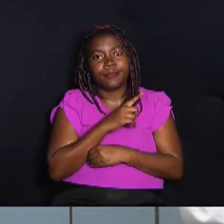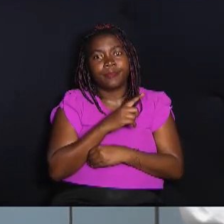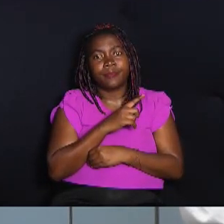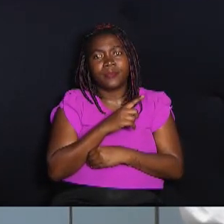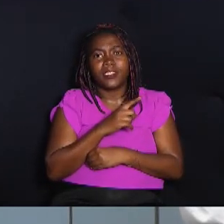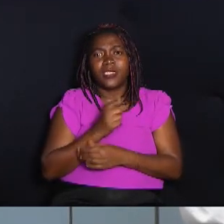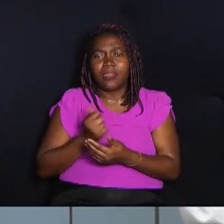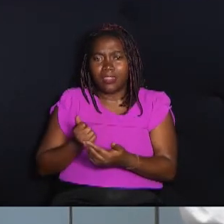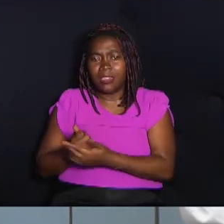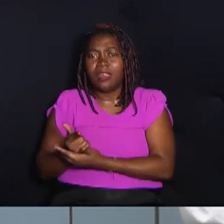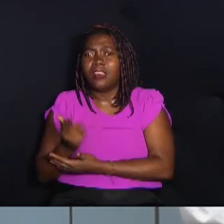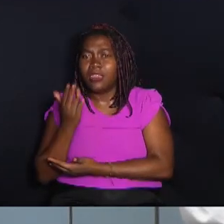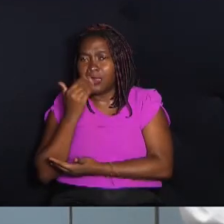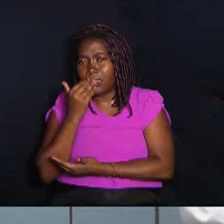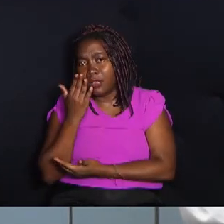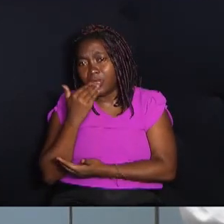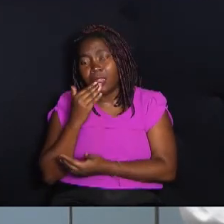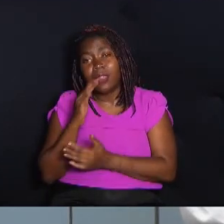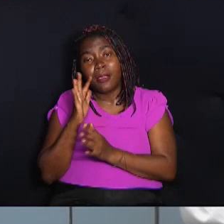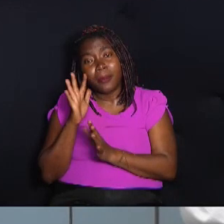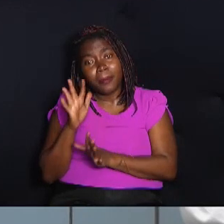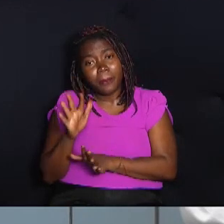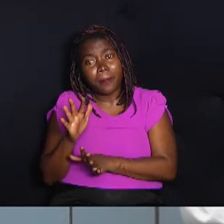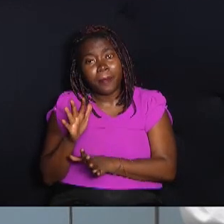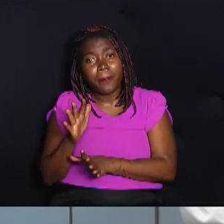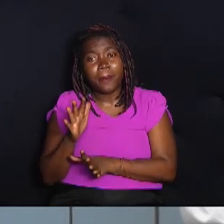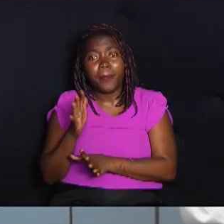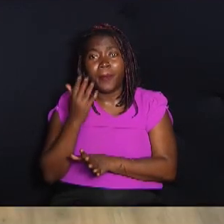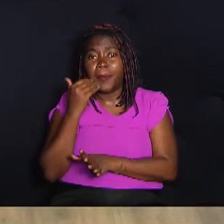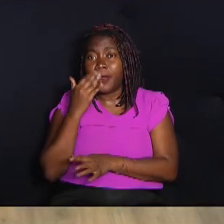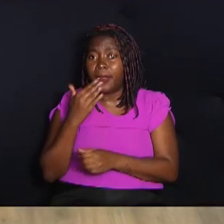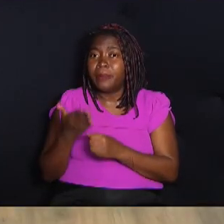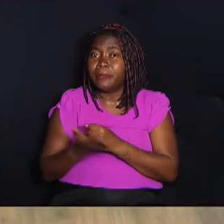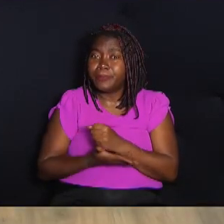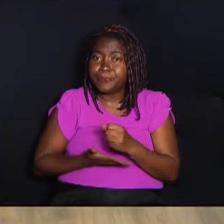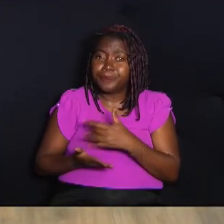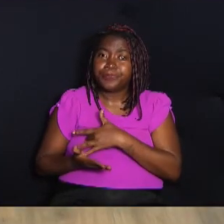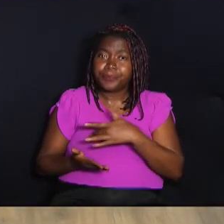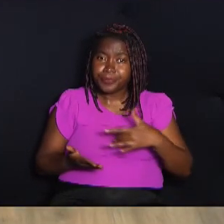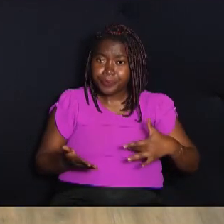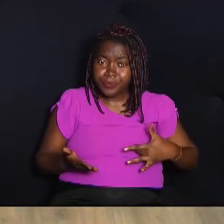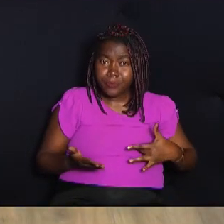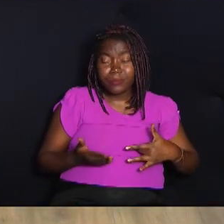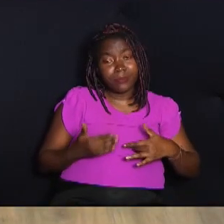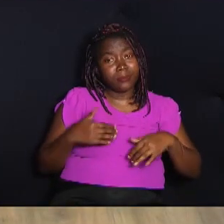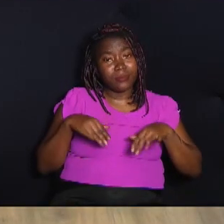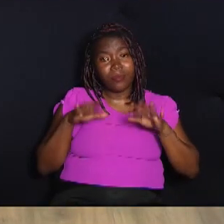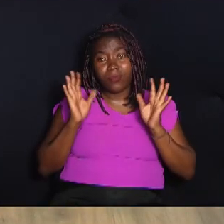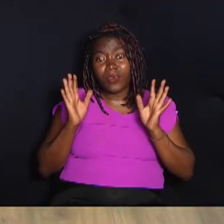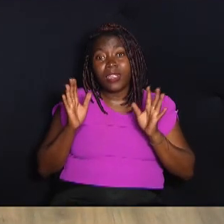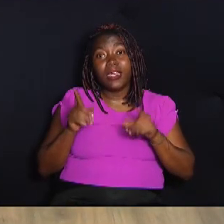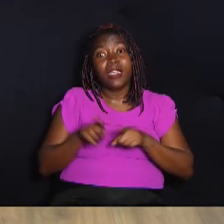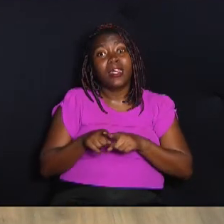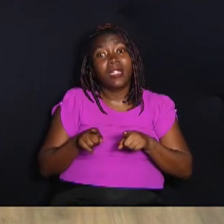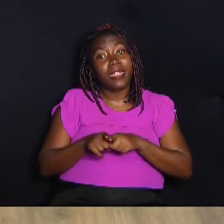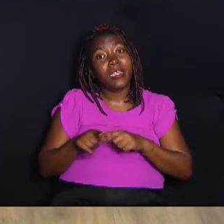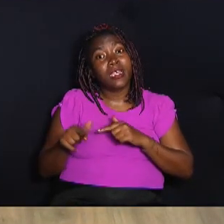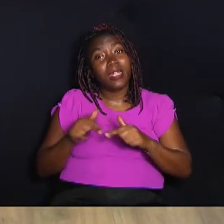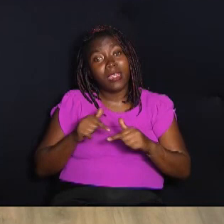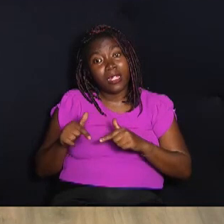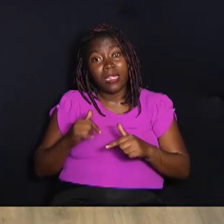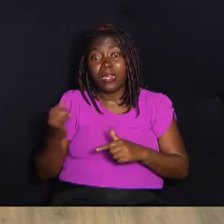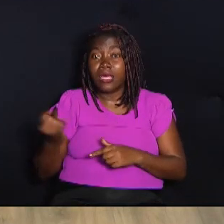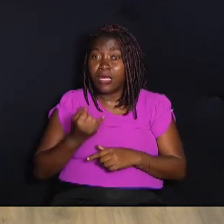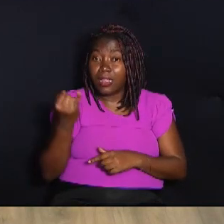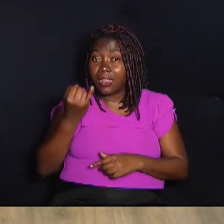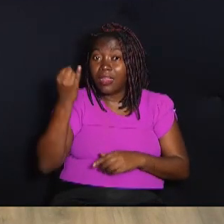na mesa, mas uma alimentação pautada em algo que seja saudável, enfim. E o trabalho, ele é importante, mas